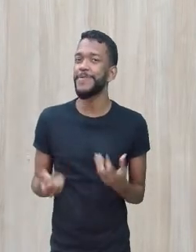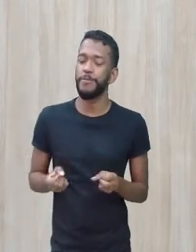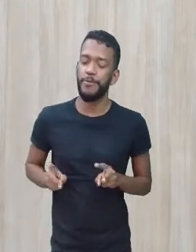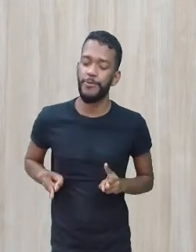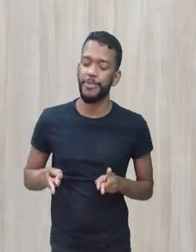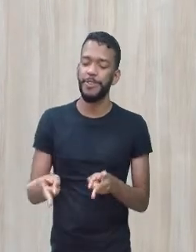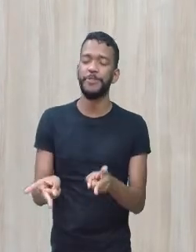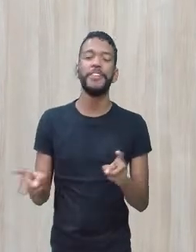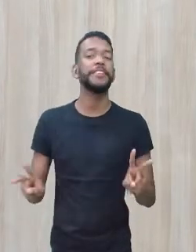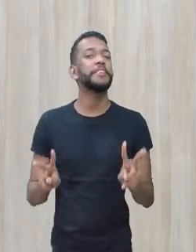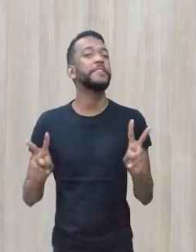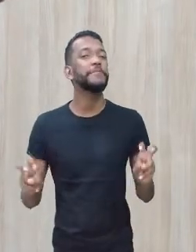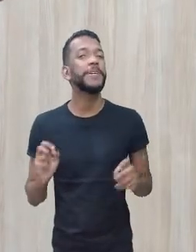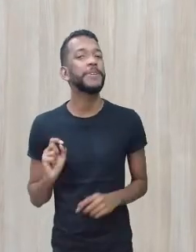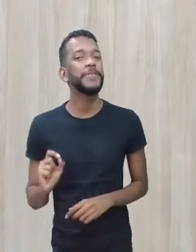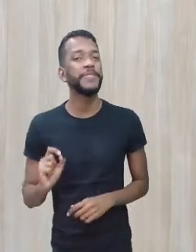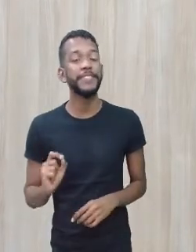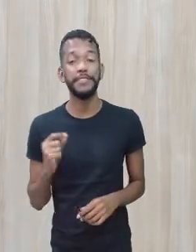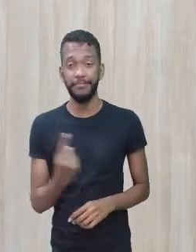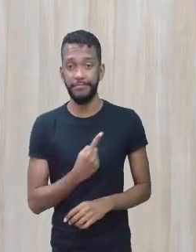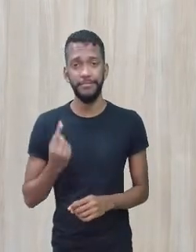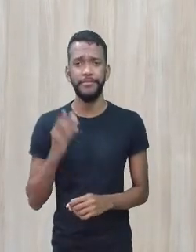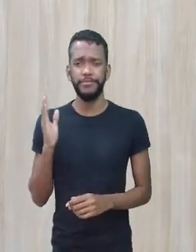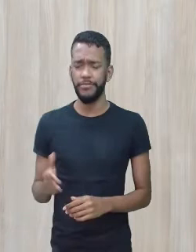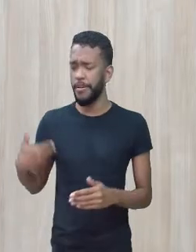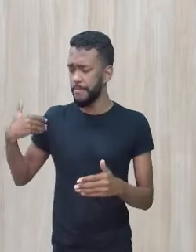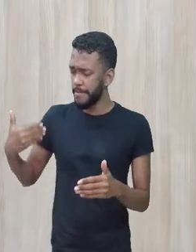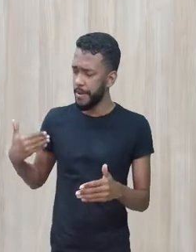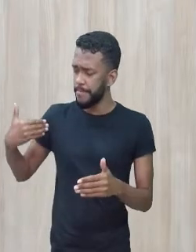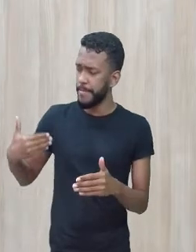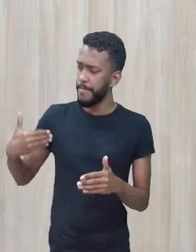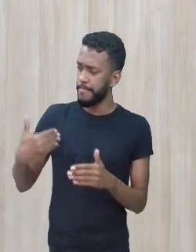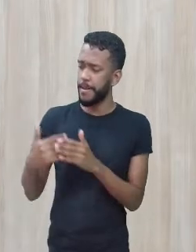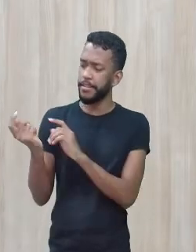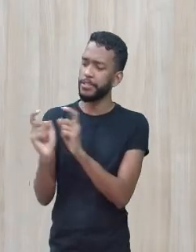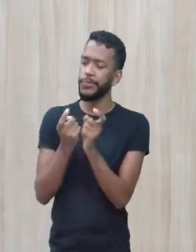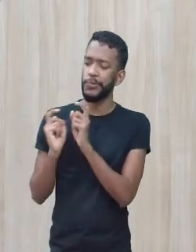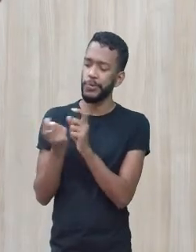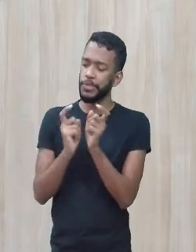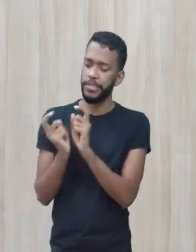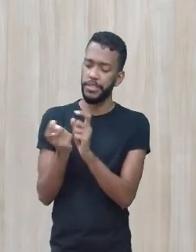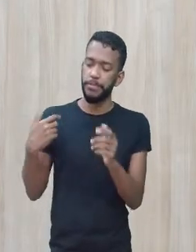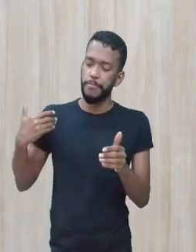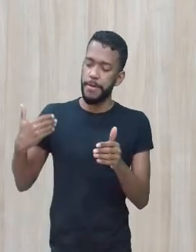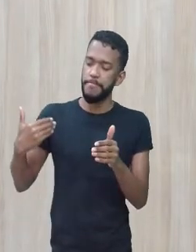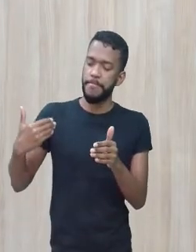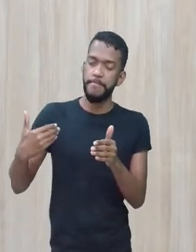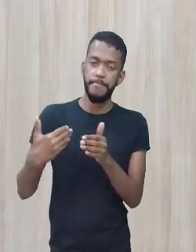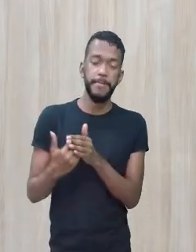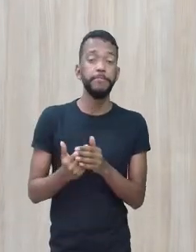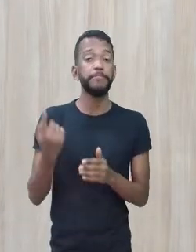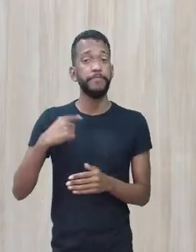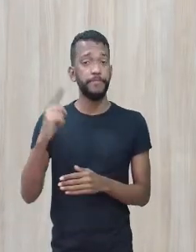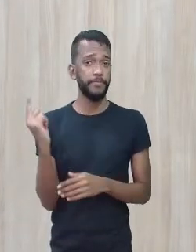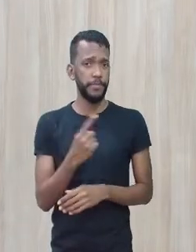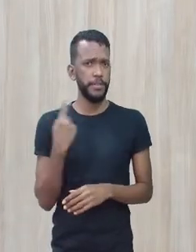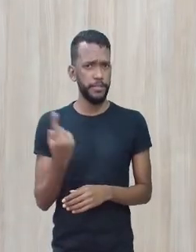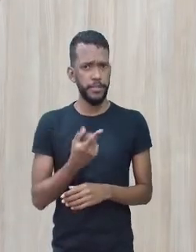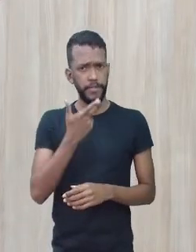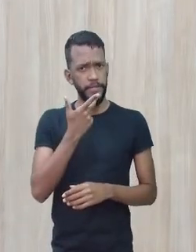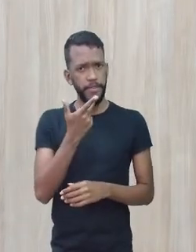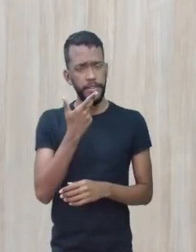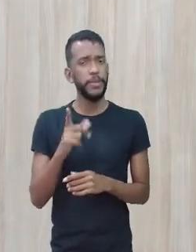à temática que nós estávamos discutindo na aula passada. Na aula passada, nós falamos, sobre